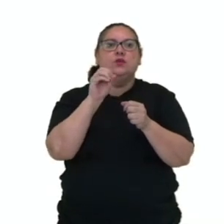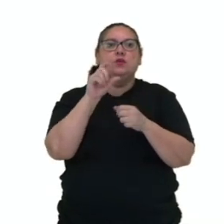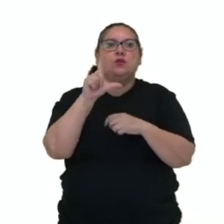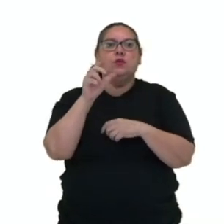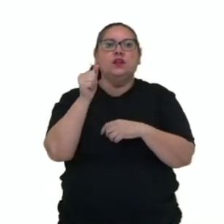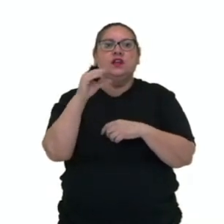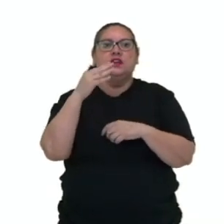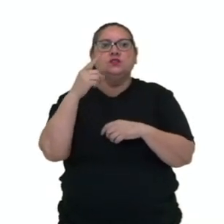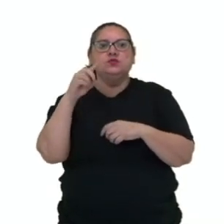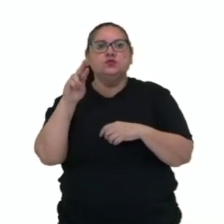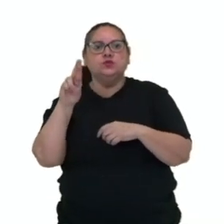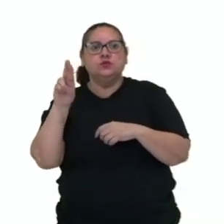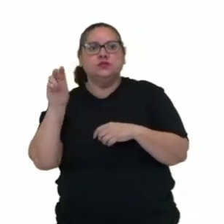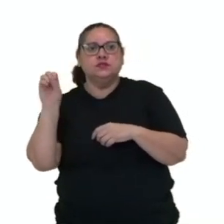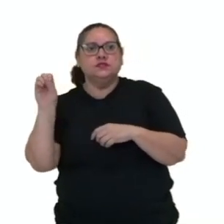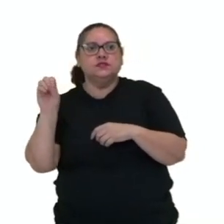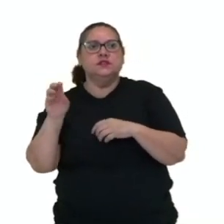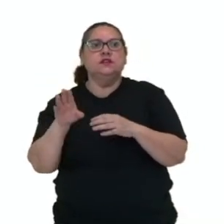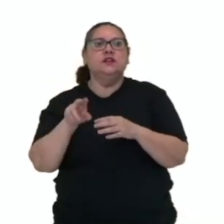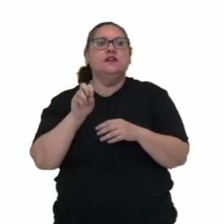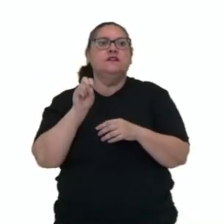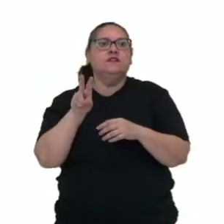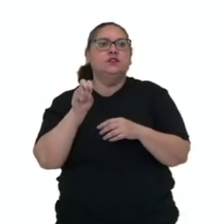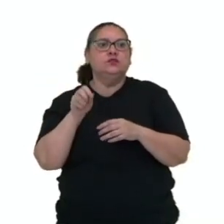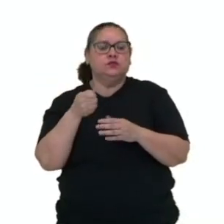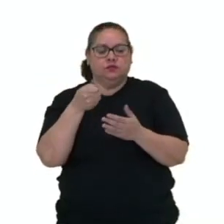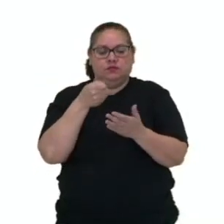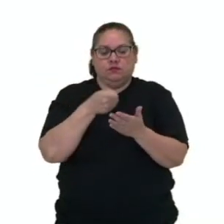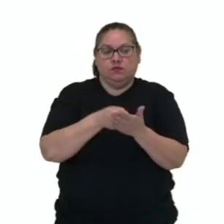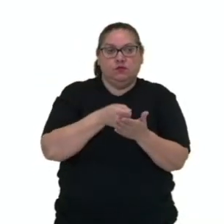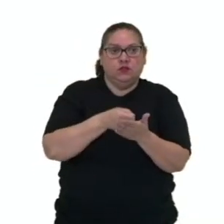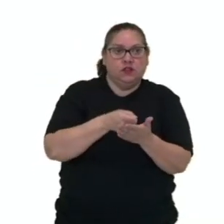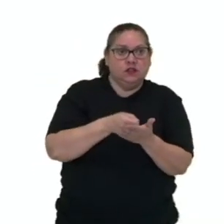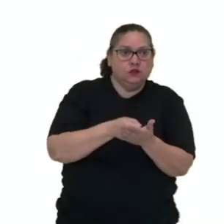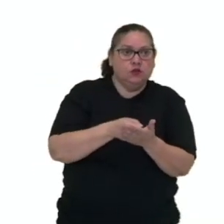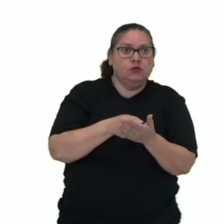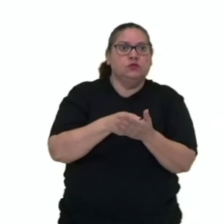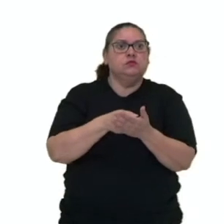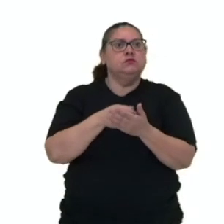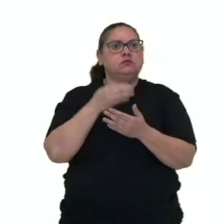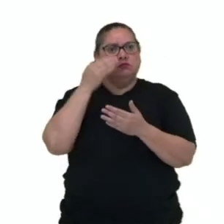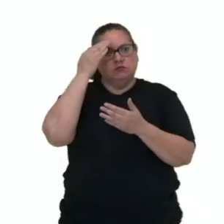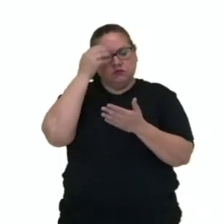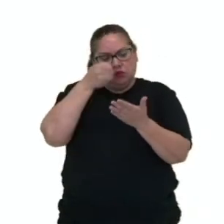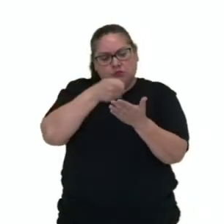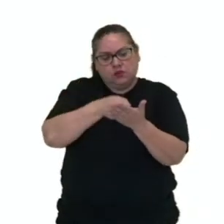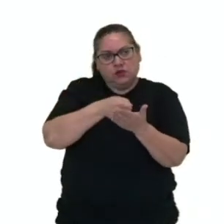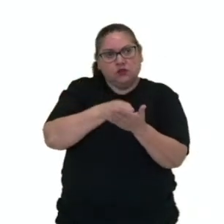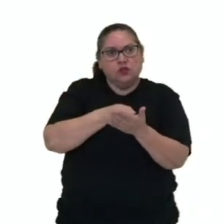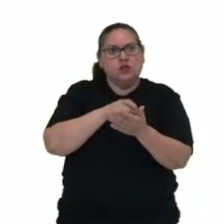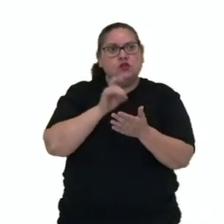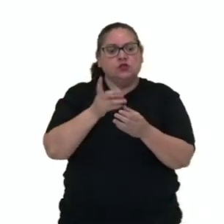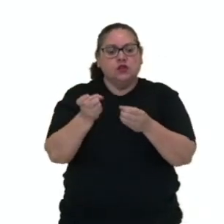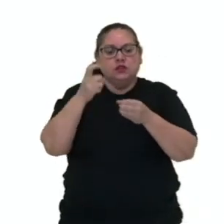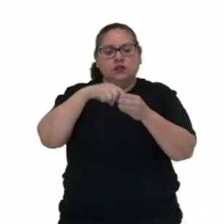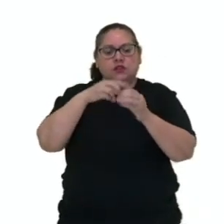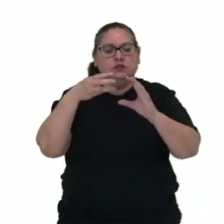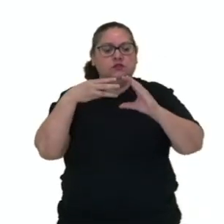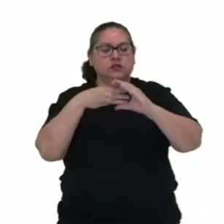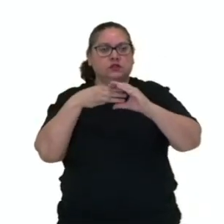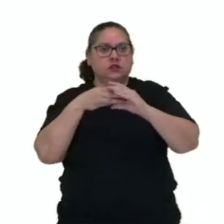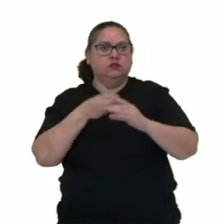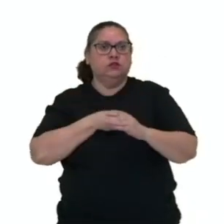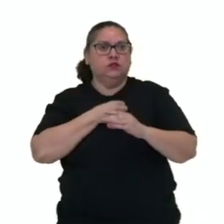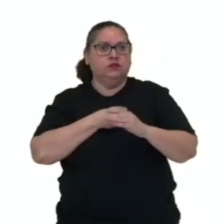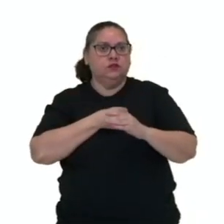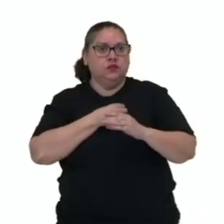Os vírus, parasitas celulares obrigatórios, seguem essa lógica. Como somente dentro das células vivas